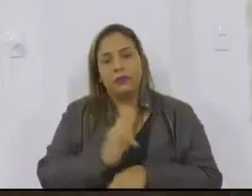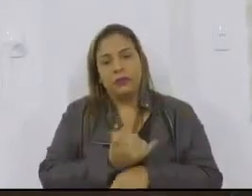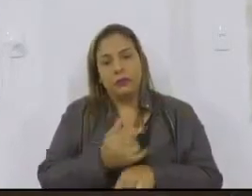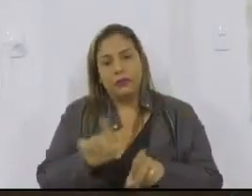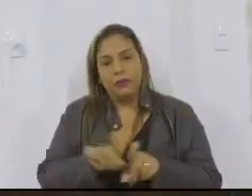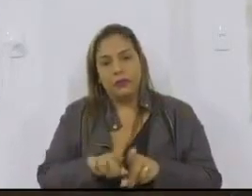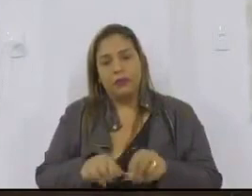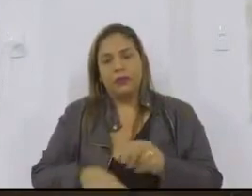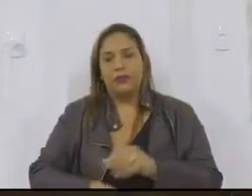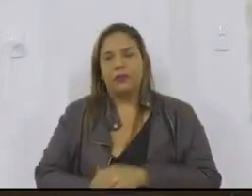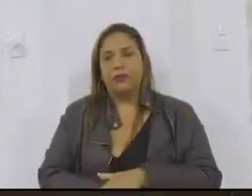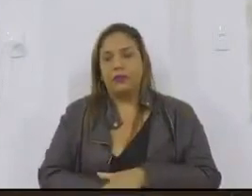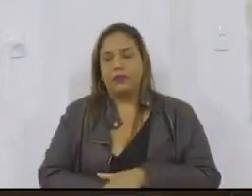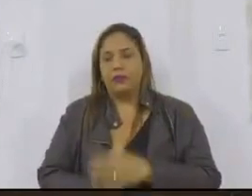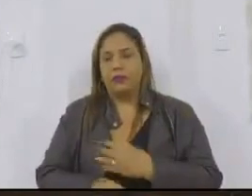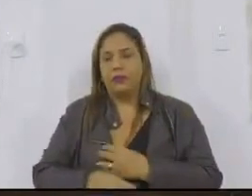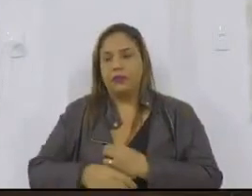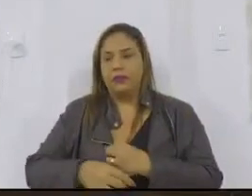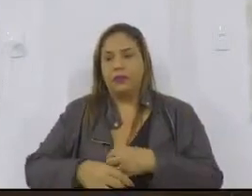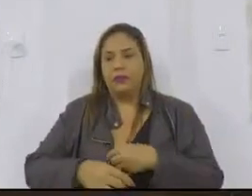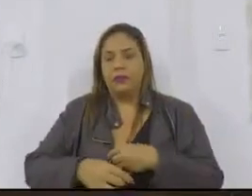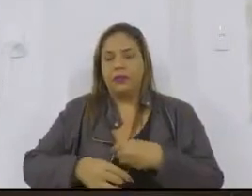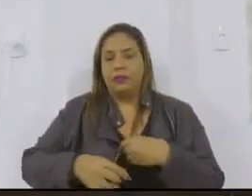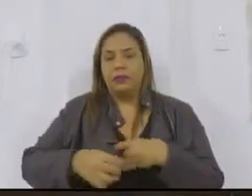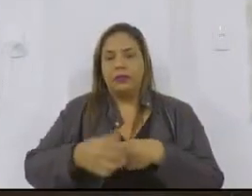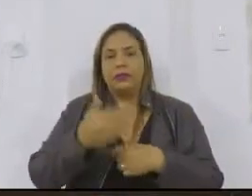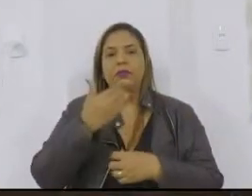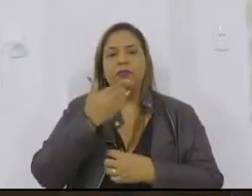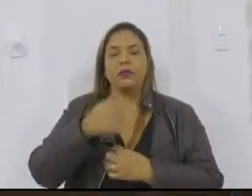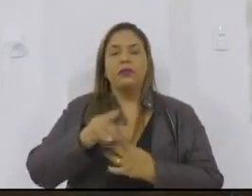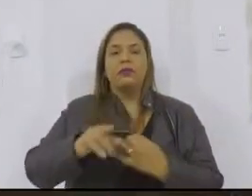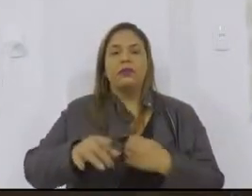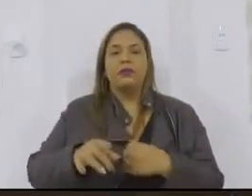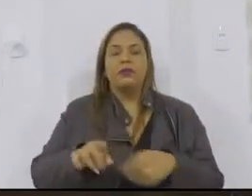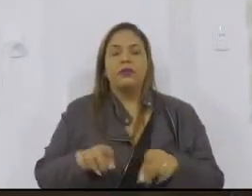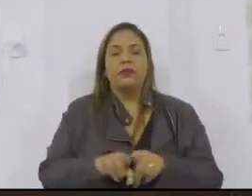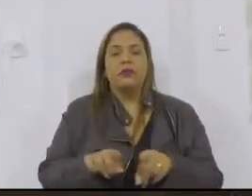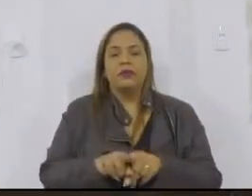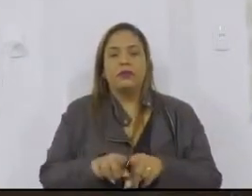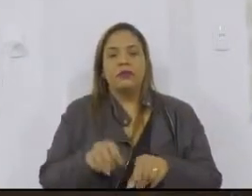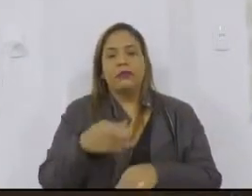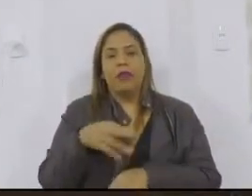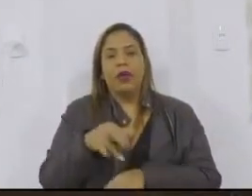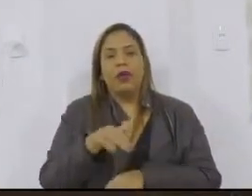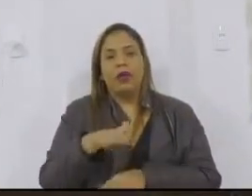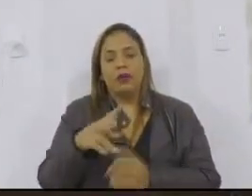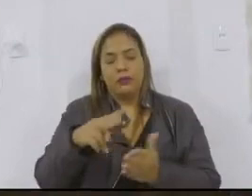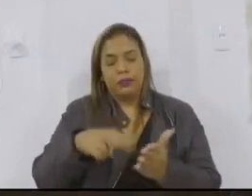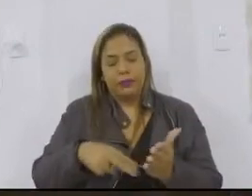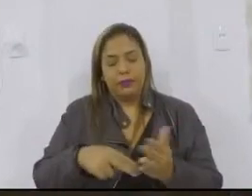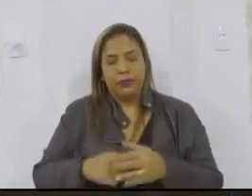providências. Peço também a nossa primeira secretária que faça a leitura do parecer das comissões.